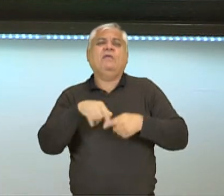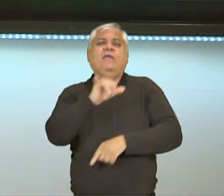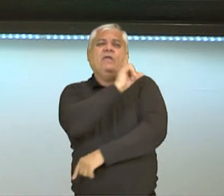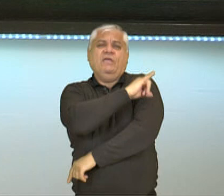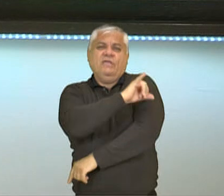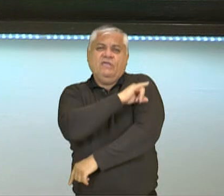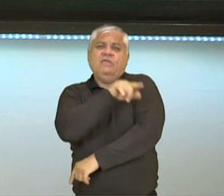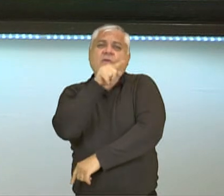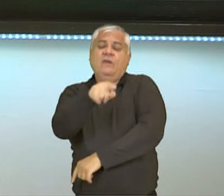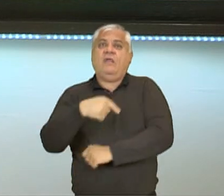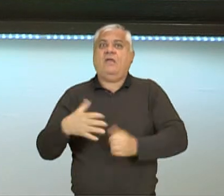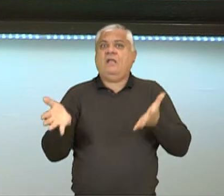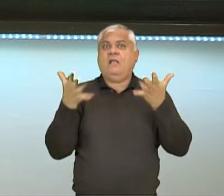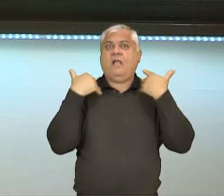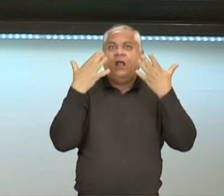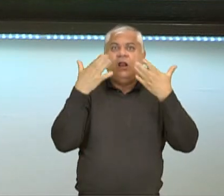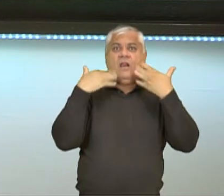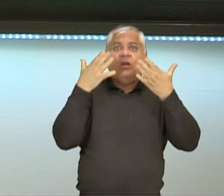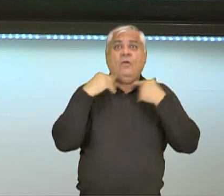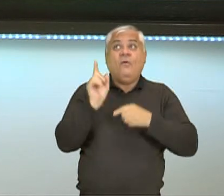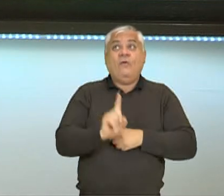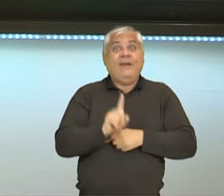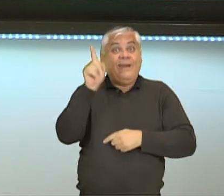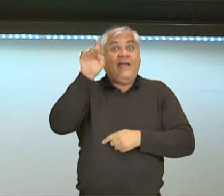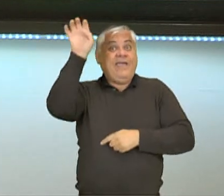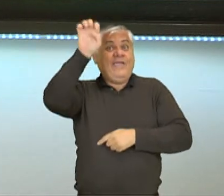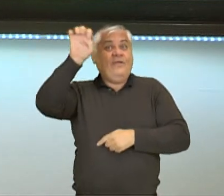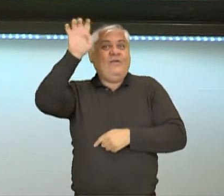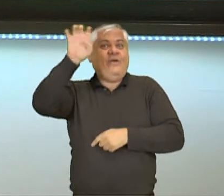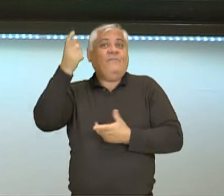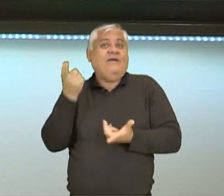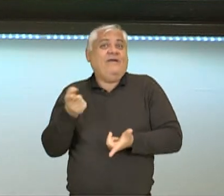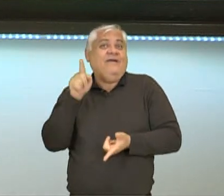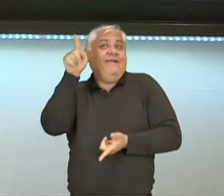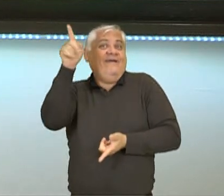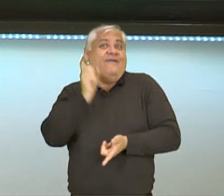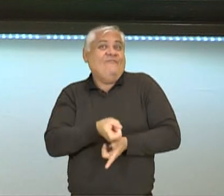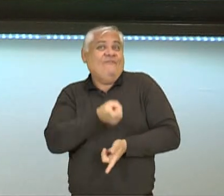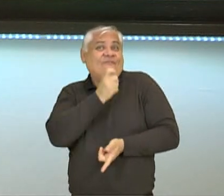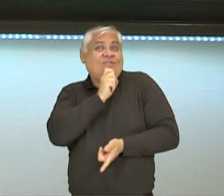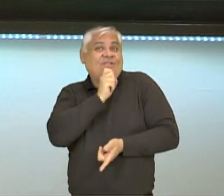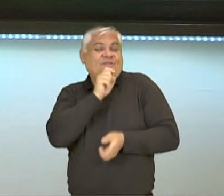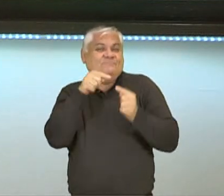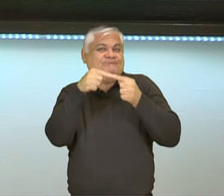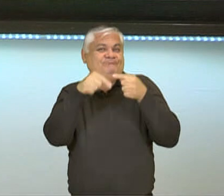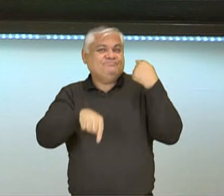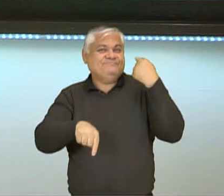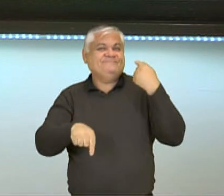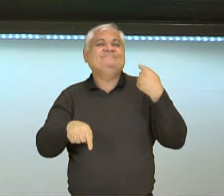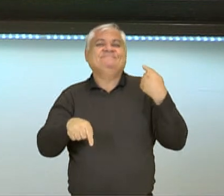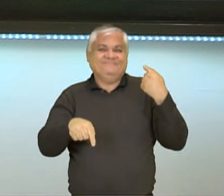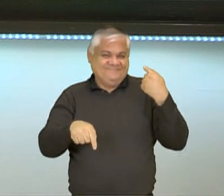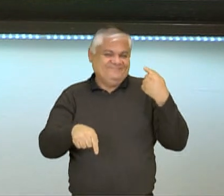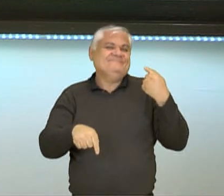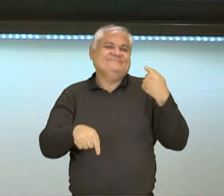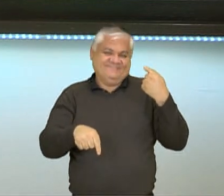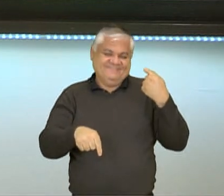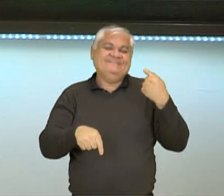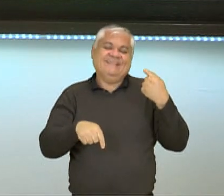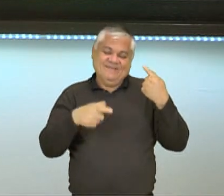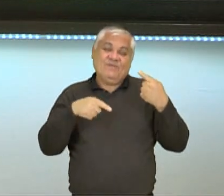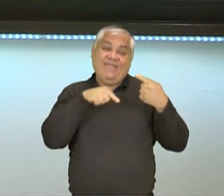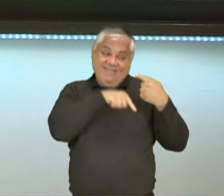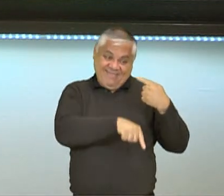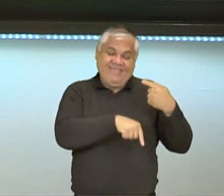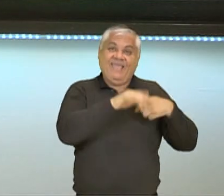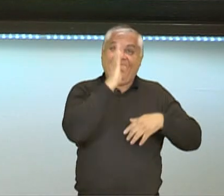é um lugar bastante quente. E essa moda europeia, ela não era adequada totalmente a um